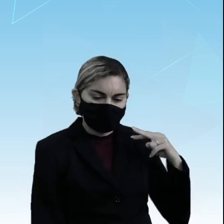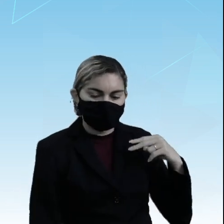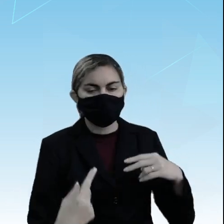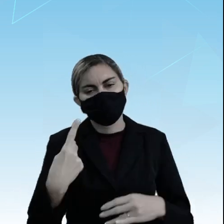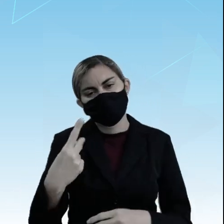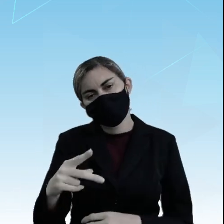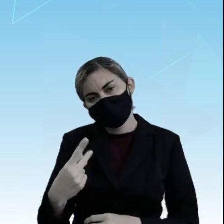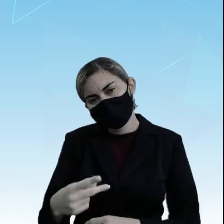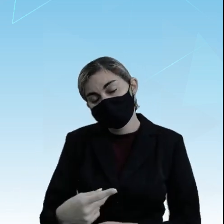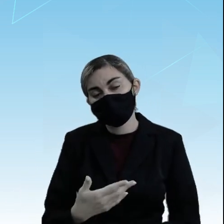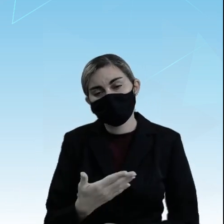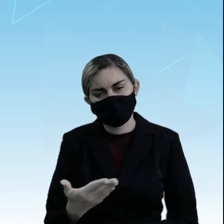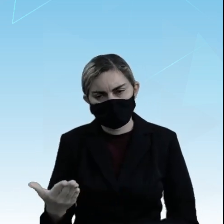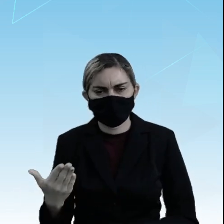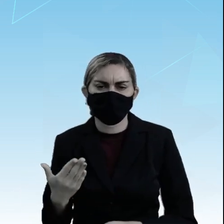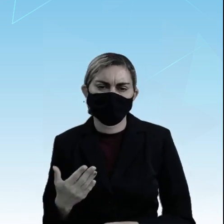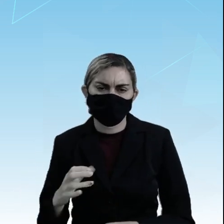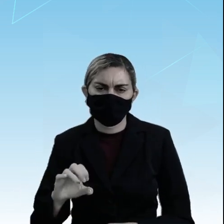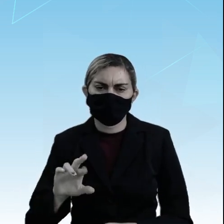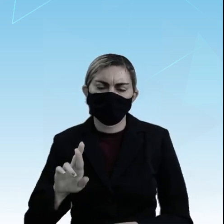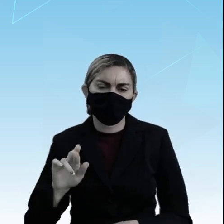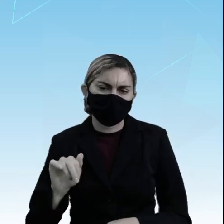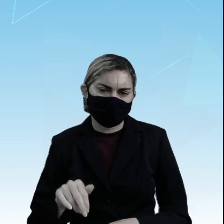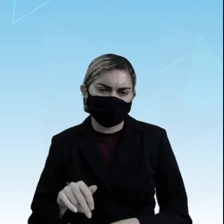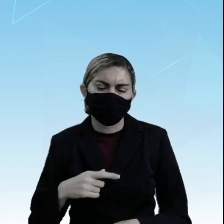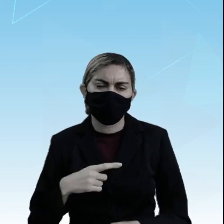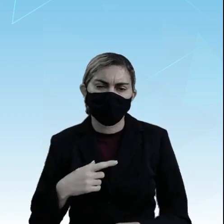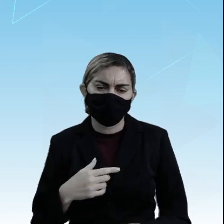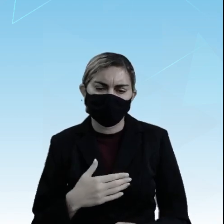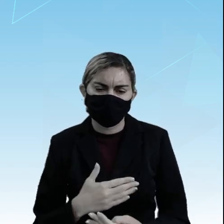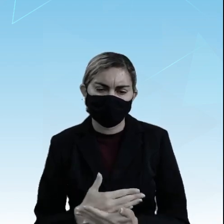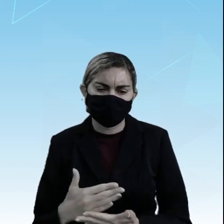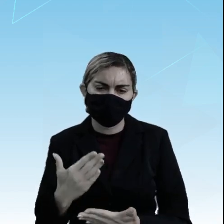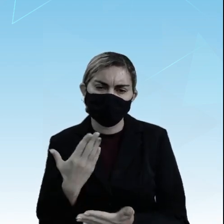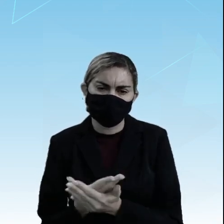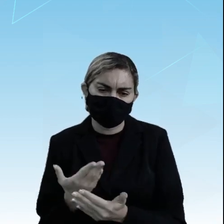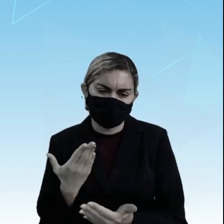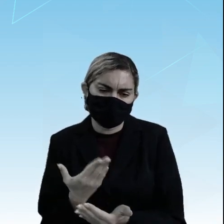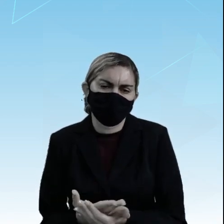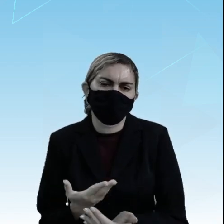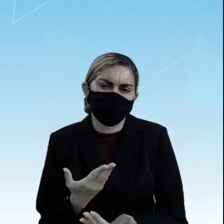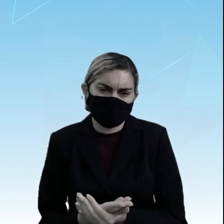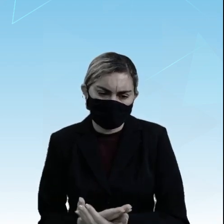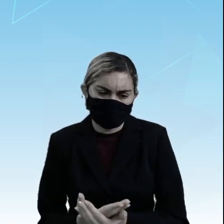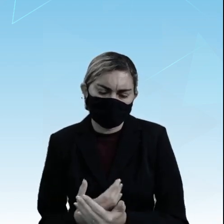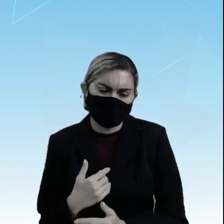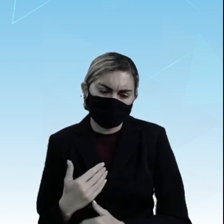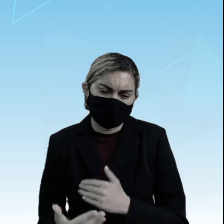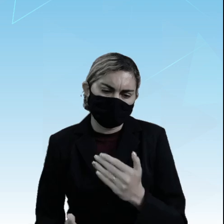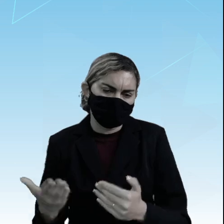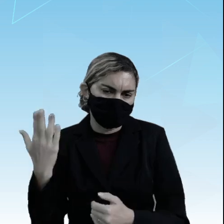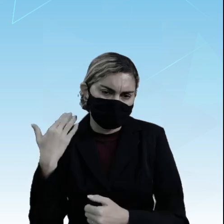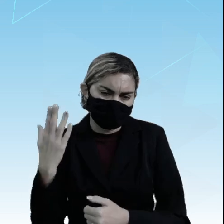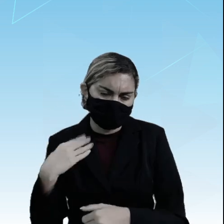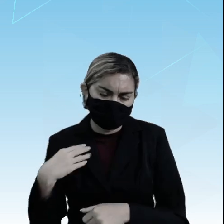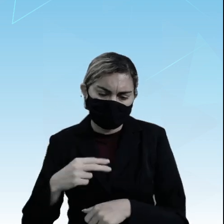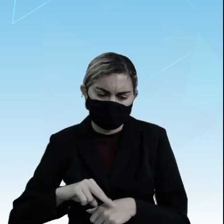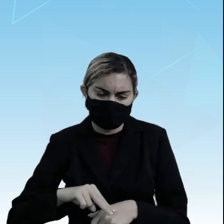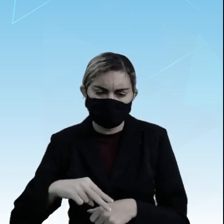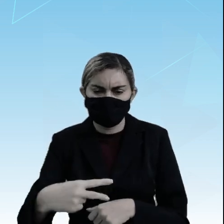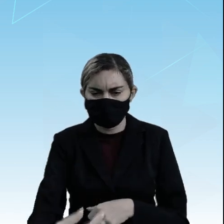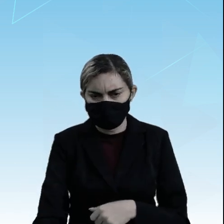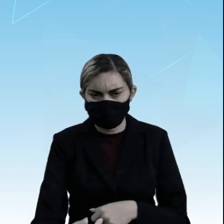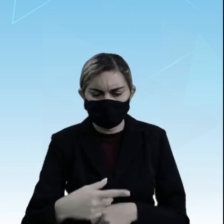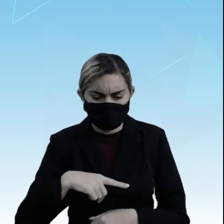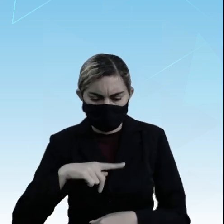E aí, Gregor Mendel, ele começou a estudar esses caracteres que eram passados de uma geração, ou seja,